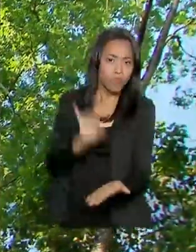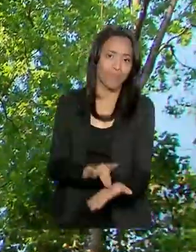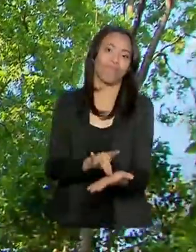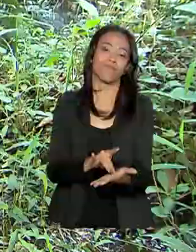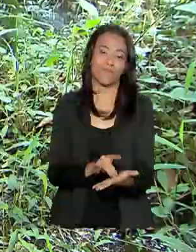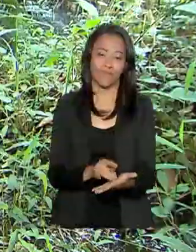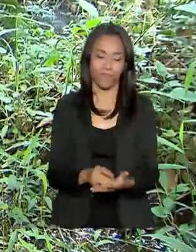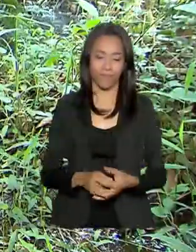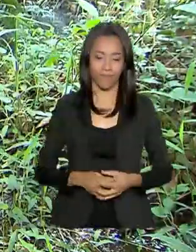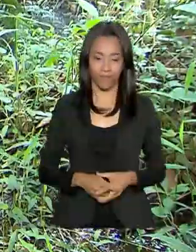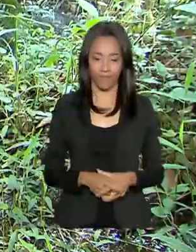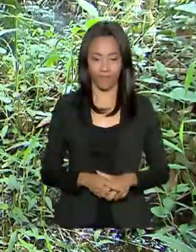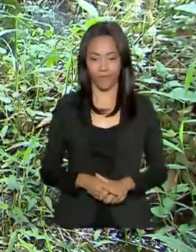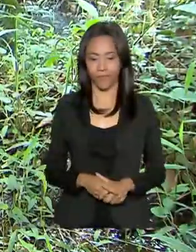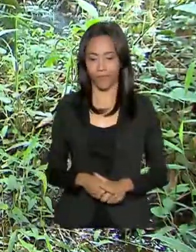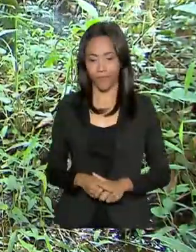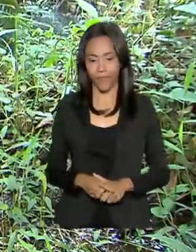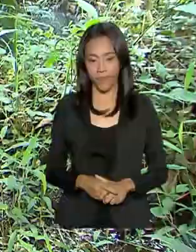bioma.